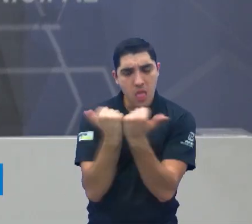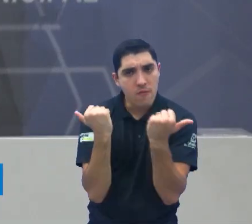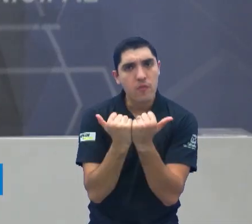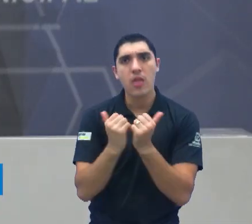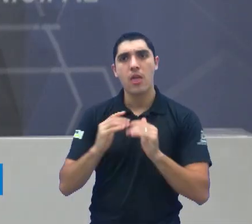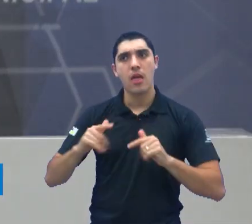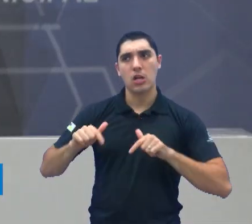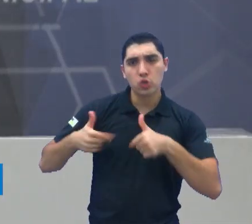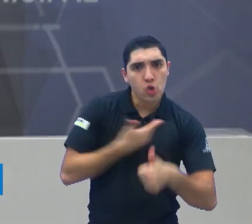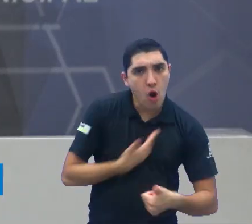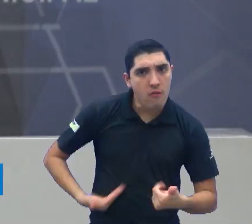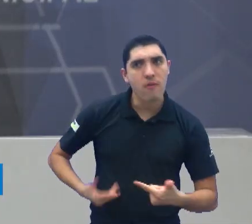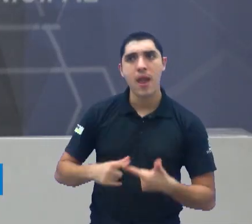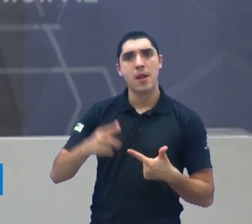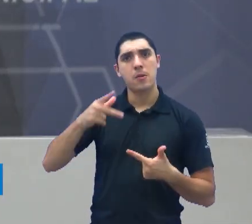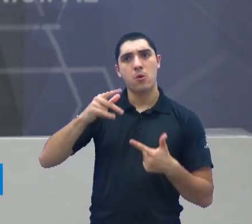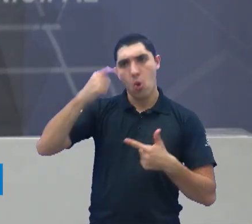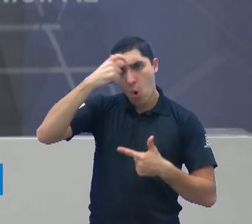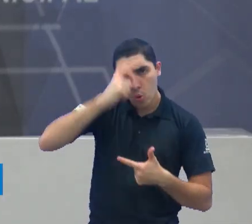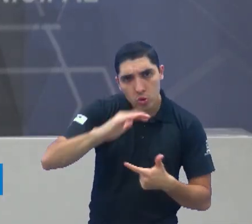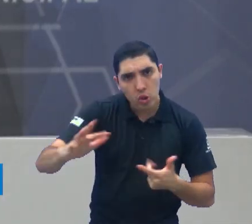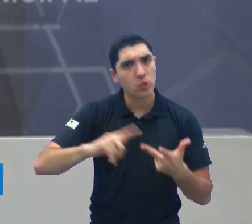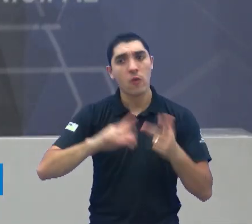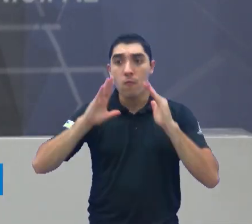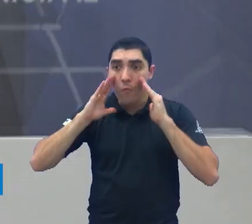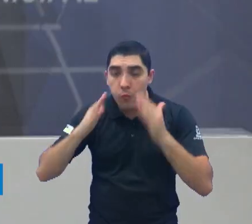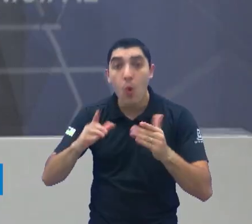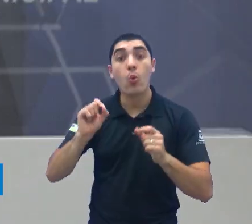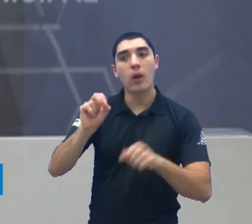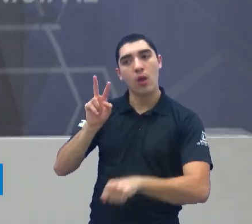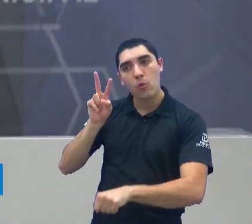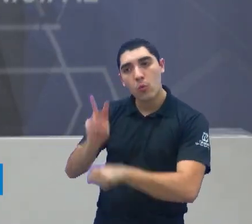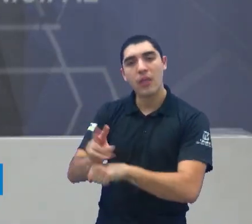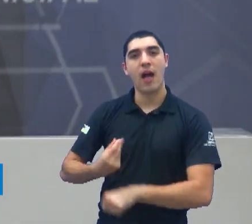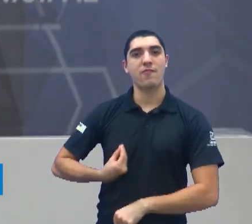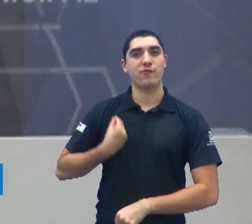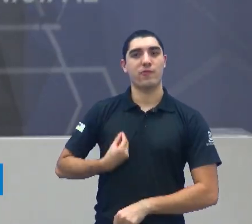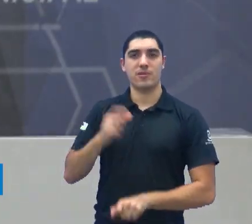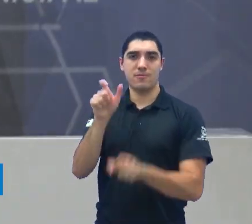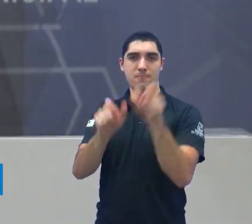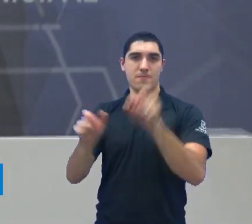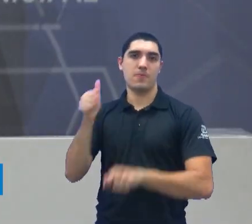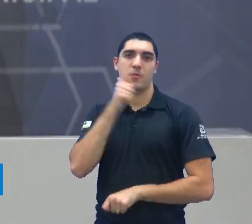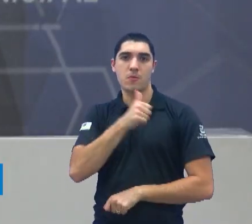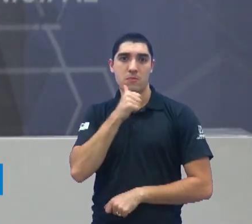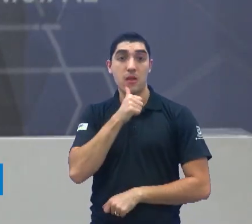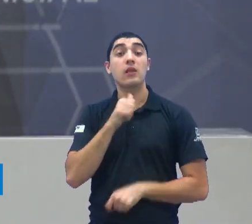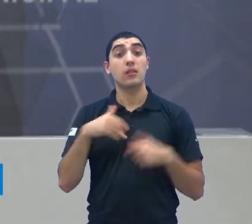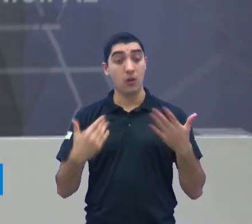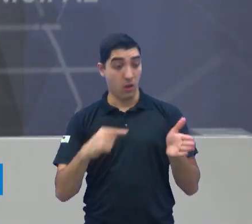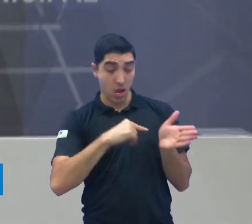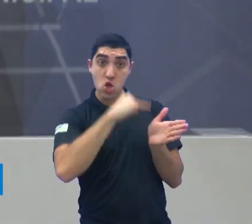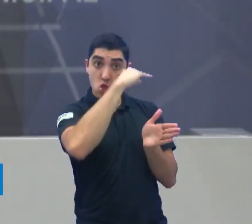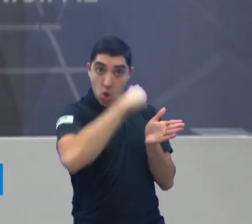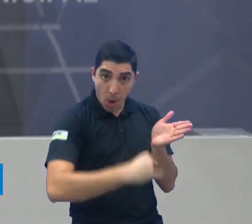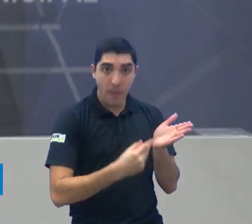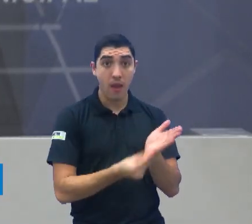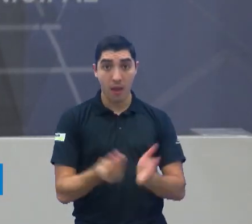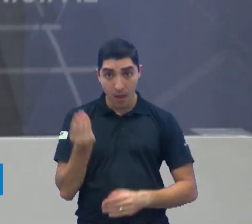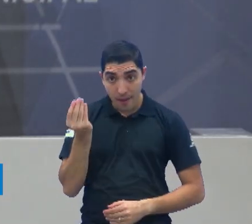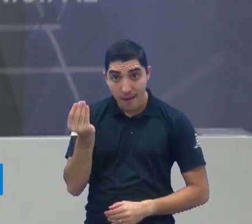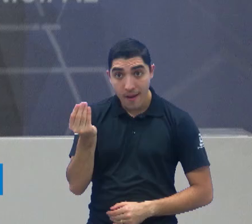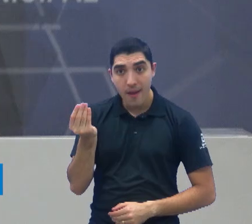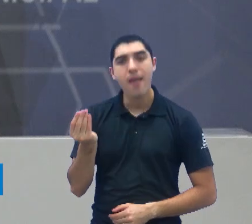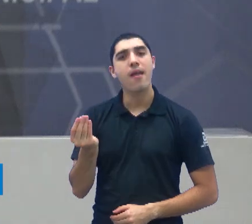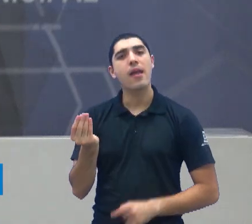iniciativa que ajude a proteger a vida das mulheres da nossa cidade. Inclusive, que essas cartilhas venham